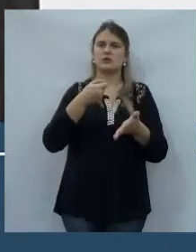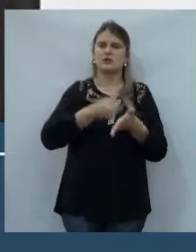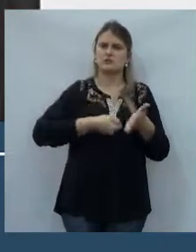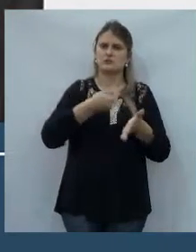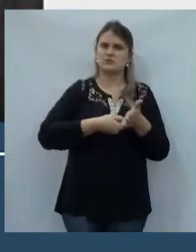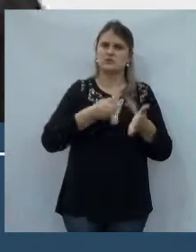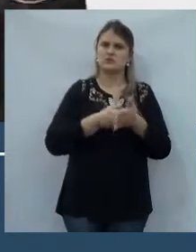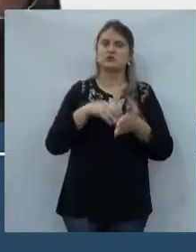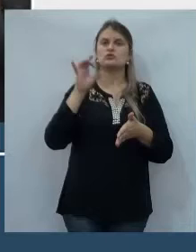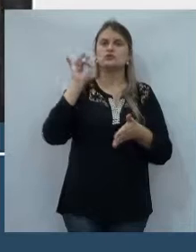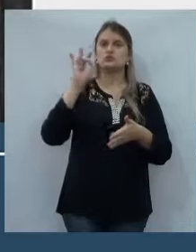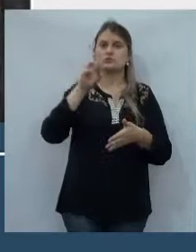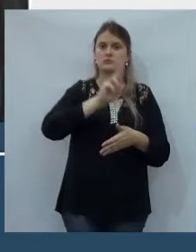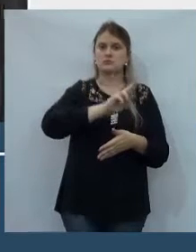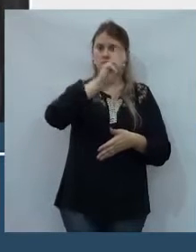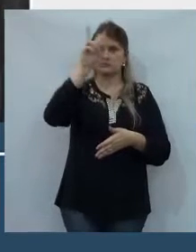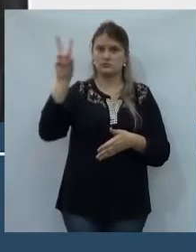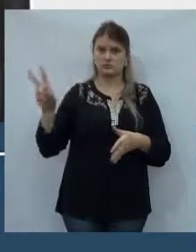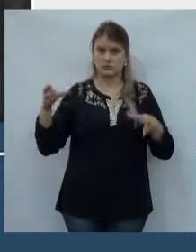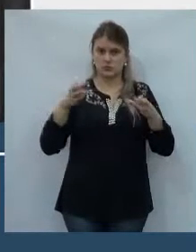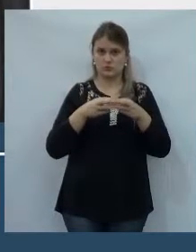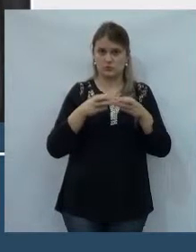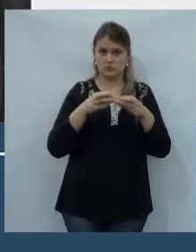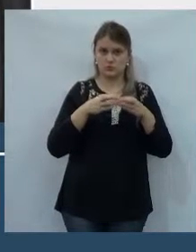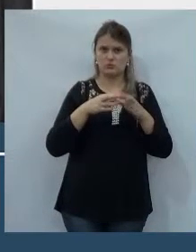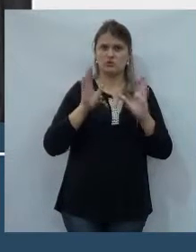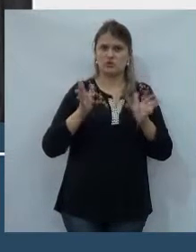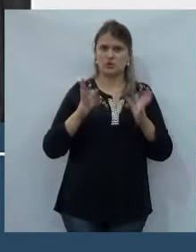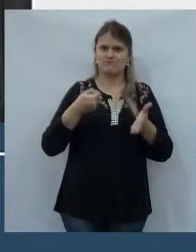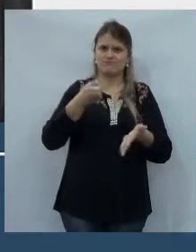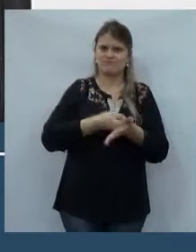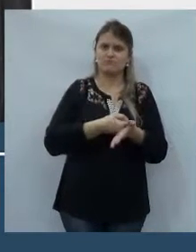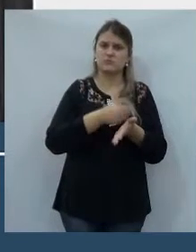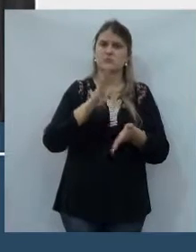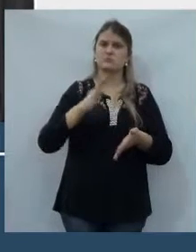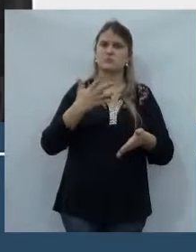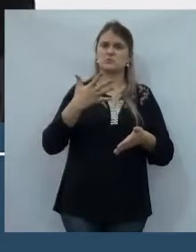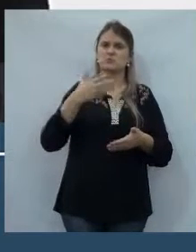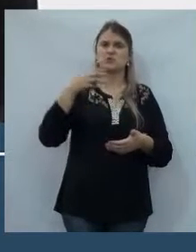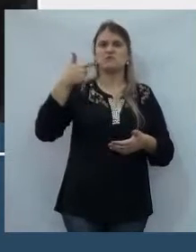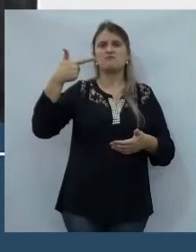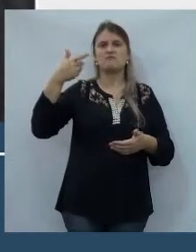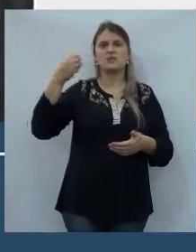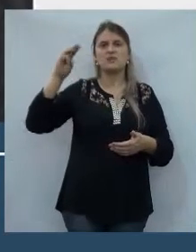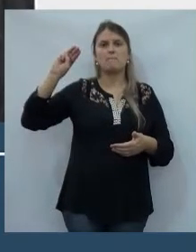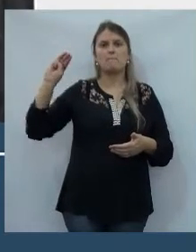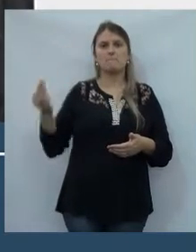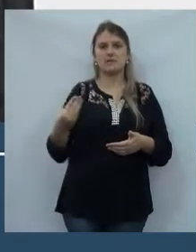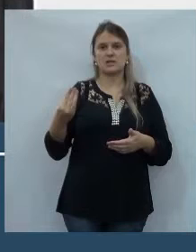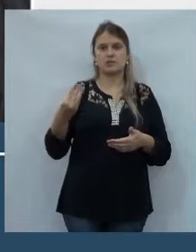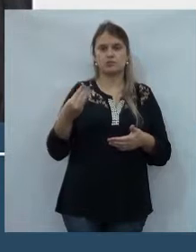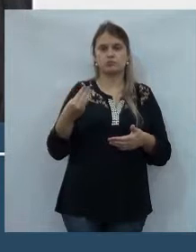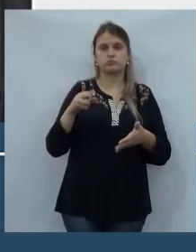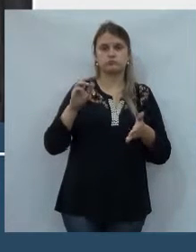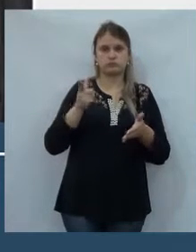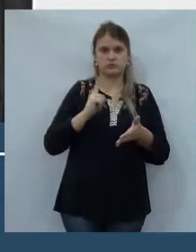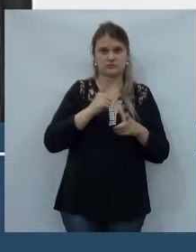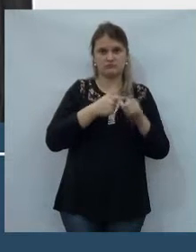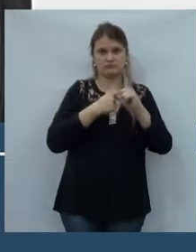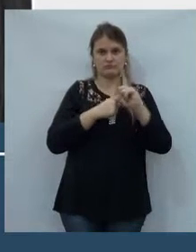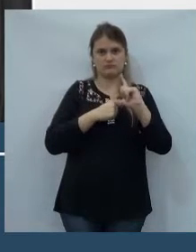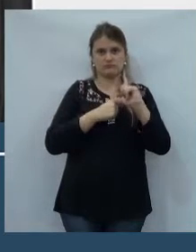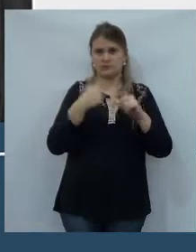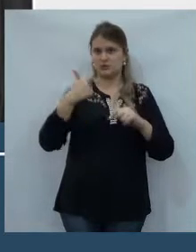só da União da Vitória, só do conjunto Bento Munhoz, aproximadamente perto de 20 milhões de reais do conjunto Bento Munhoz. Isso é